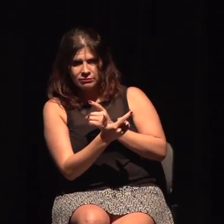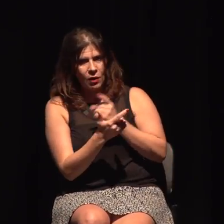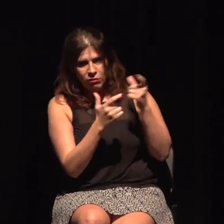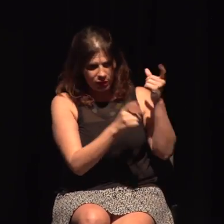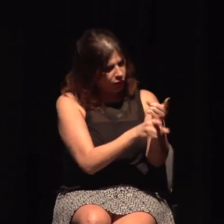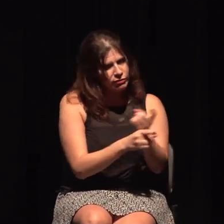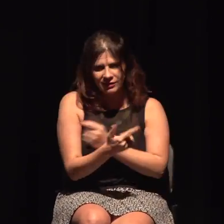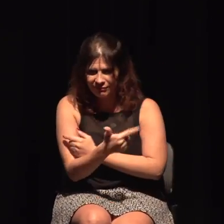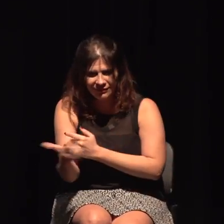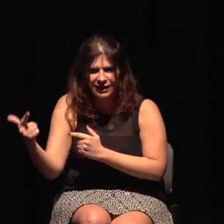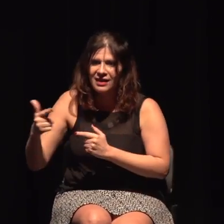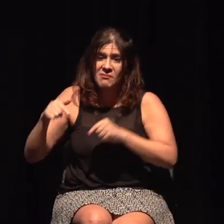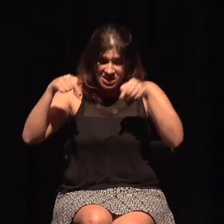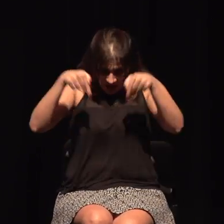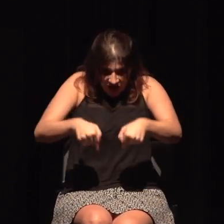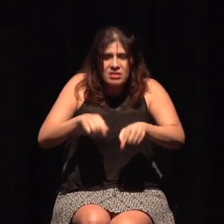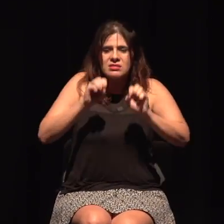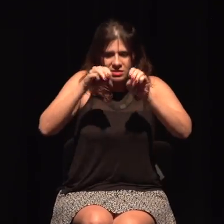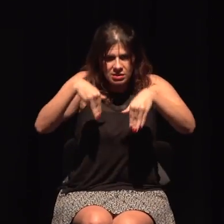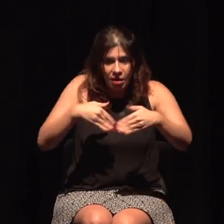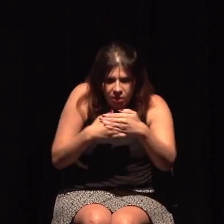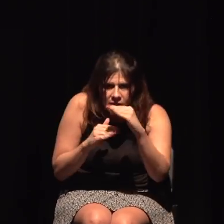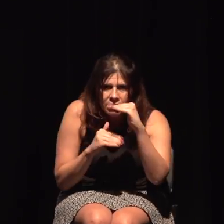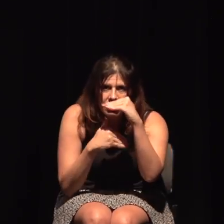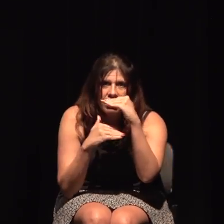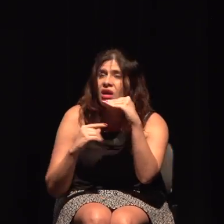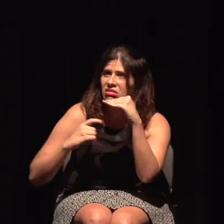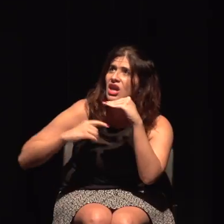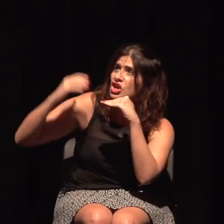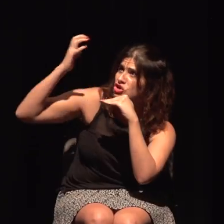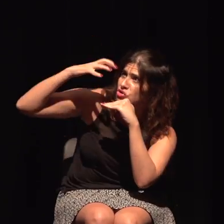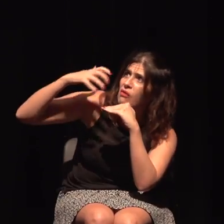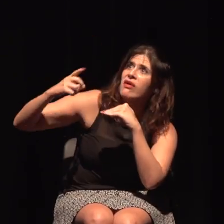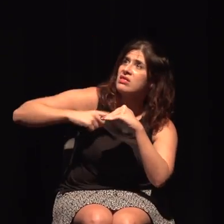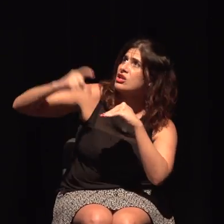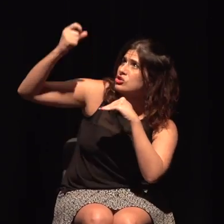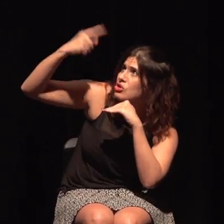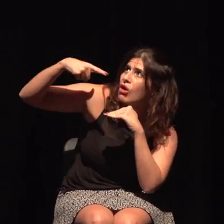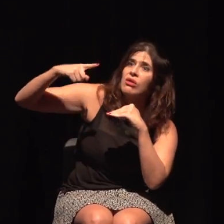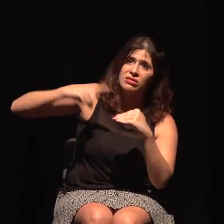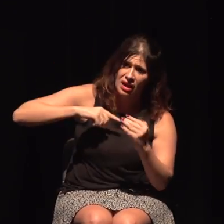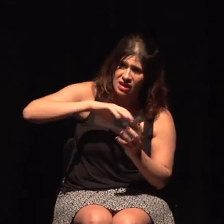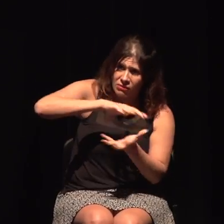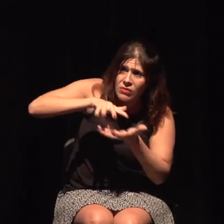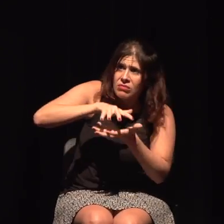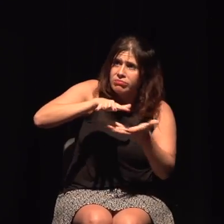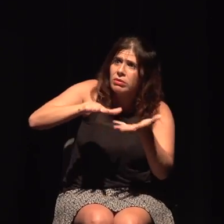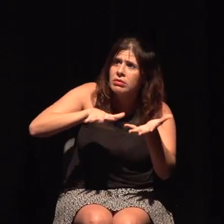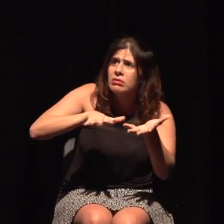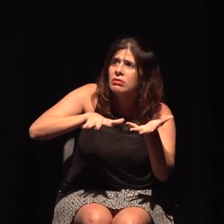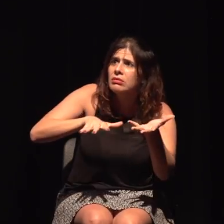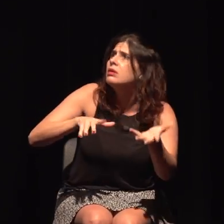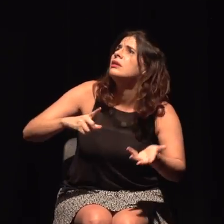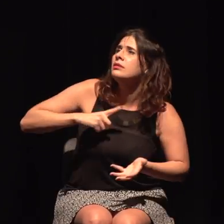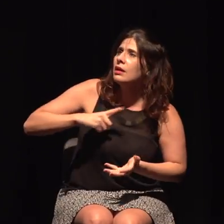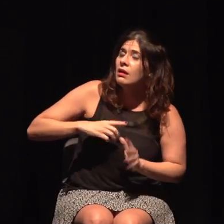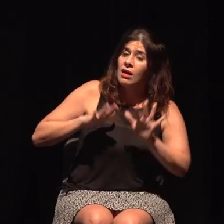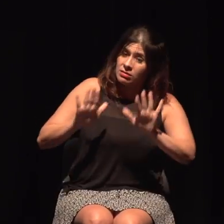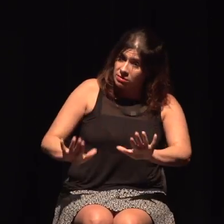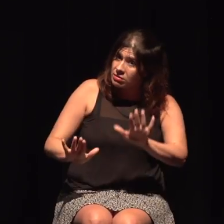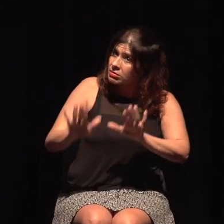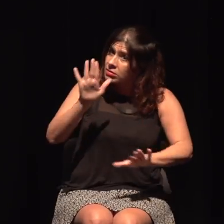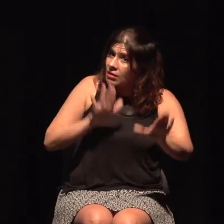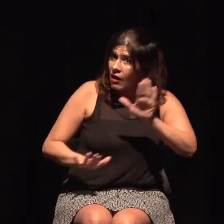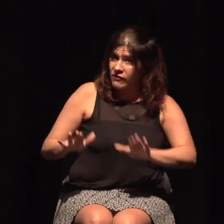não se encontra, mas saibam que aqui sim, aqui dentro do cubo, chove, faz sol e terra treme. Na